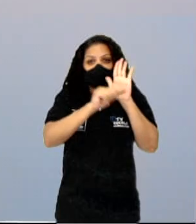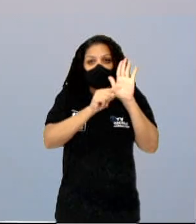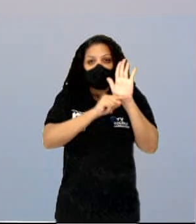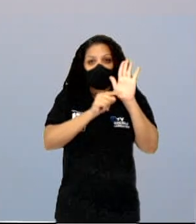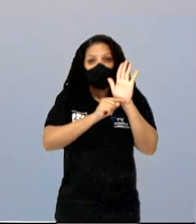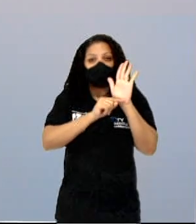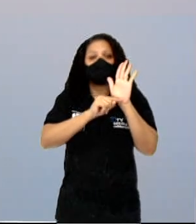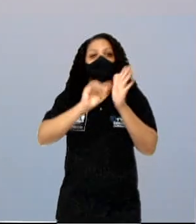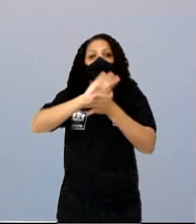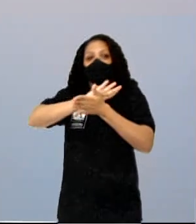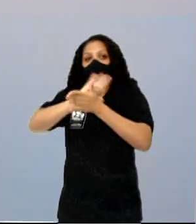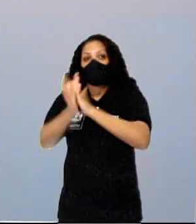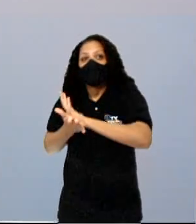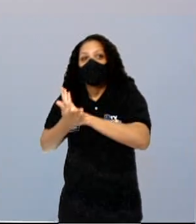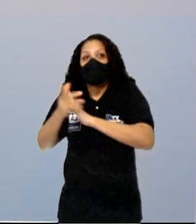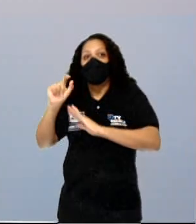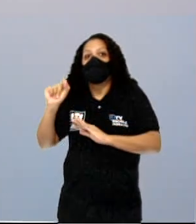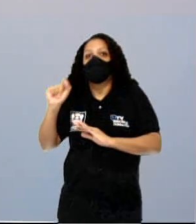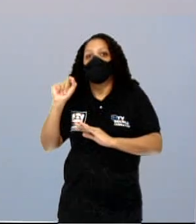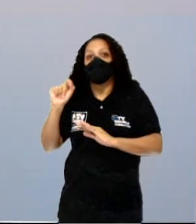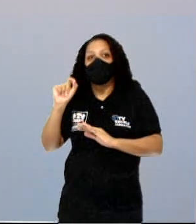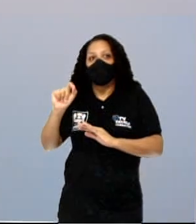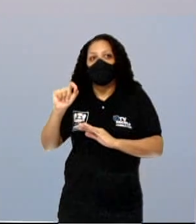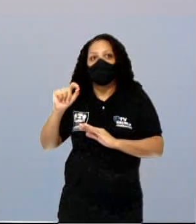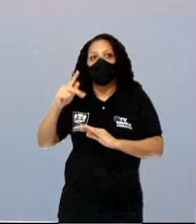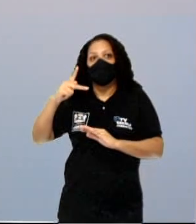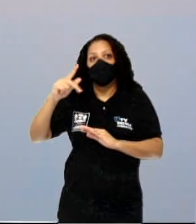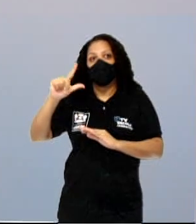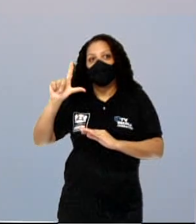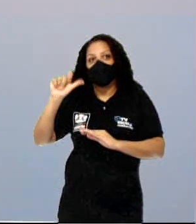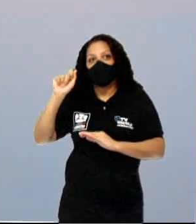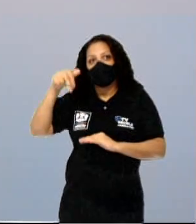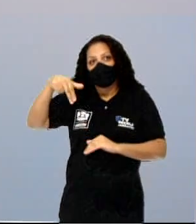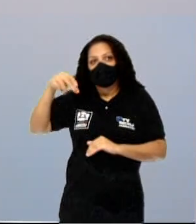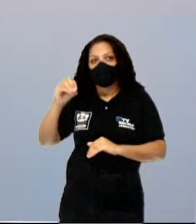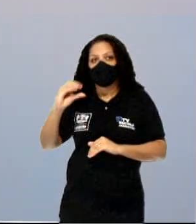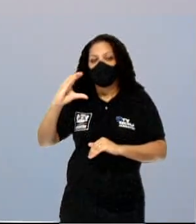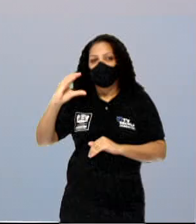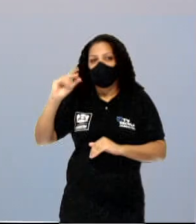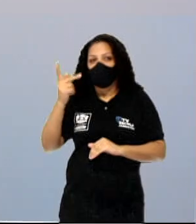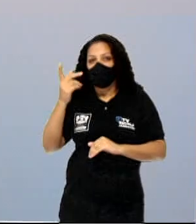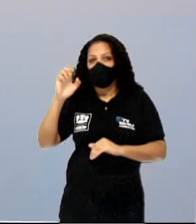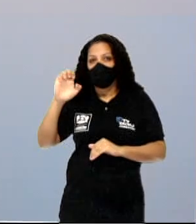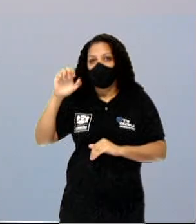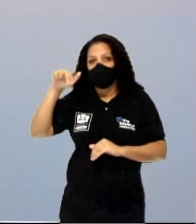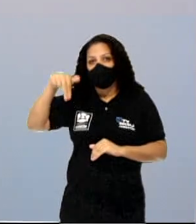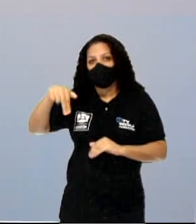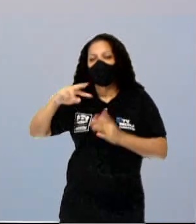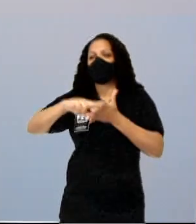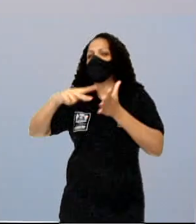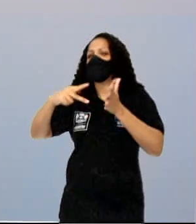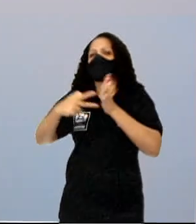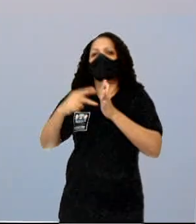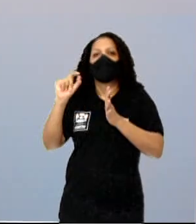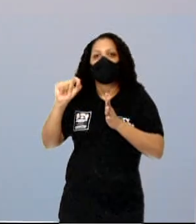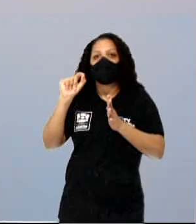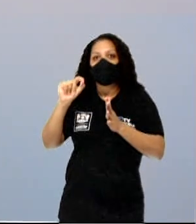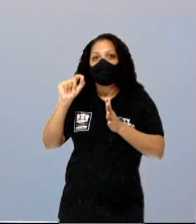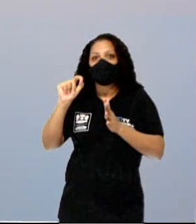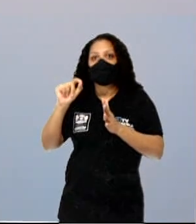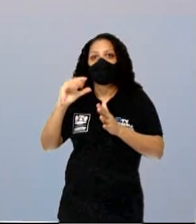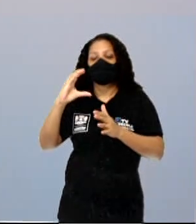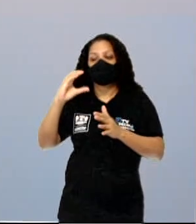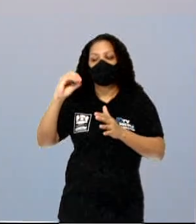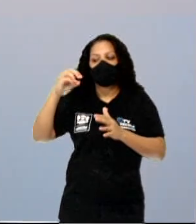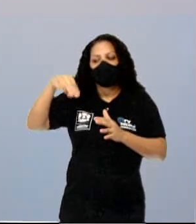Esse plano ganhou o nome de Plano Cohen, que dizia que os comunistas iriam tomar o poder no Brasil,